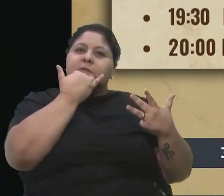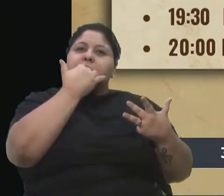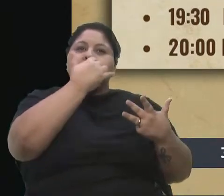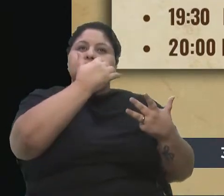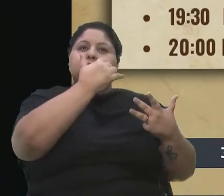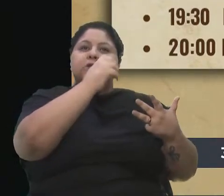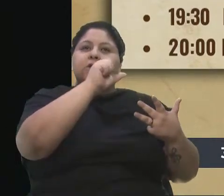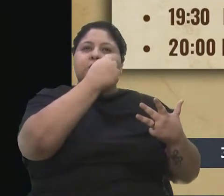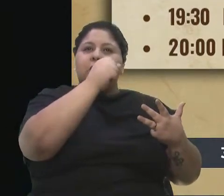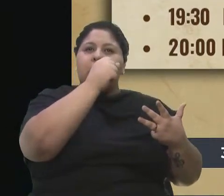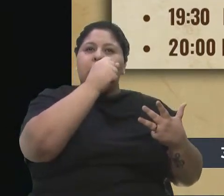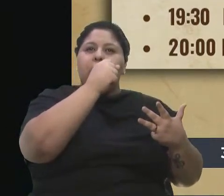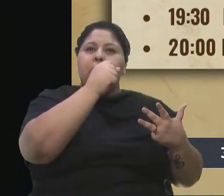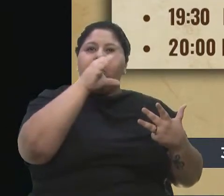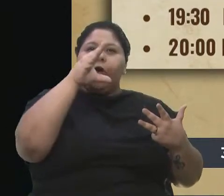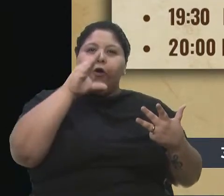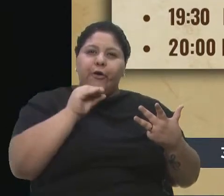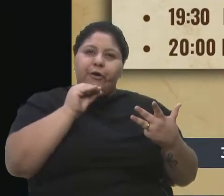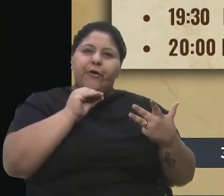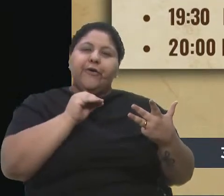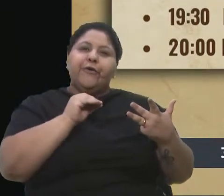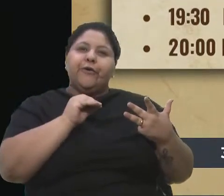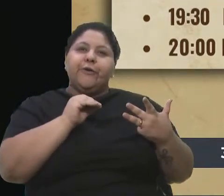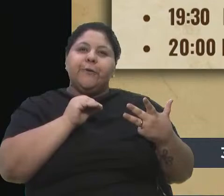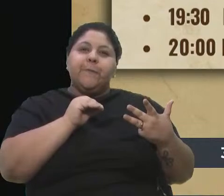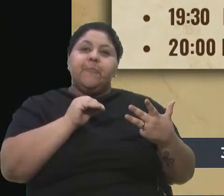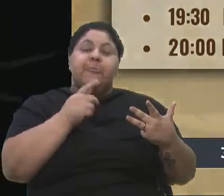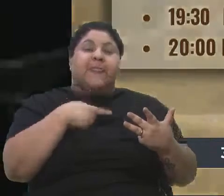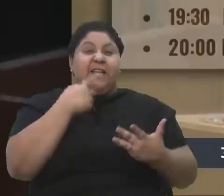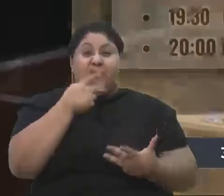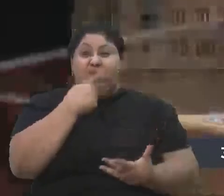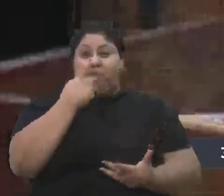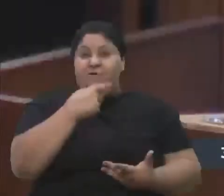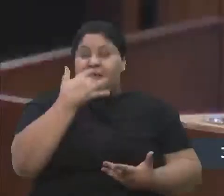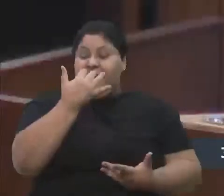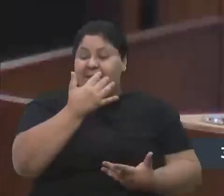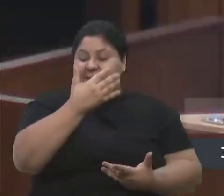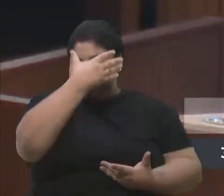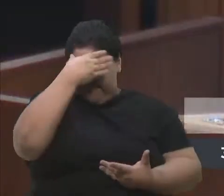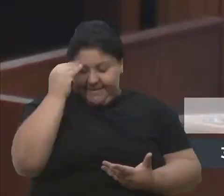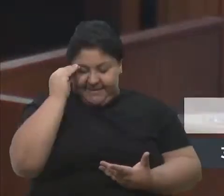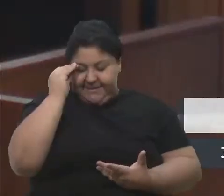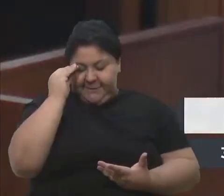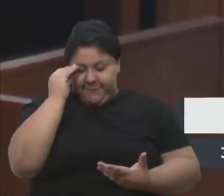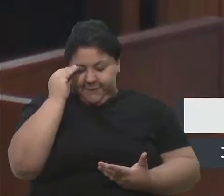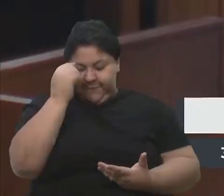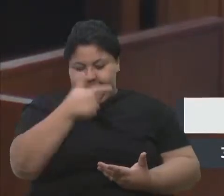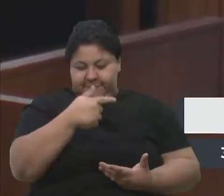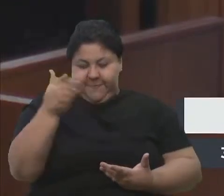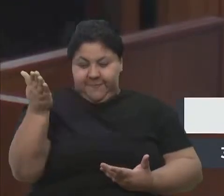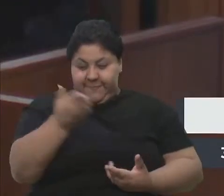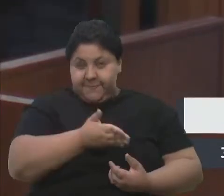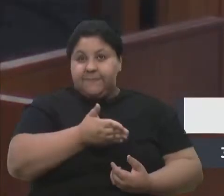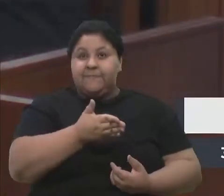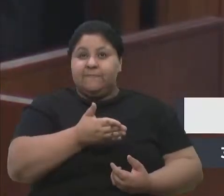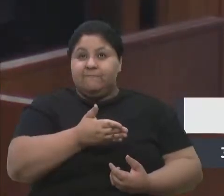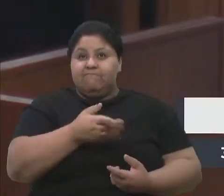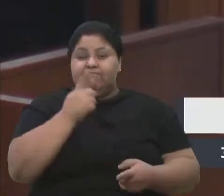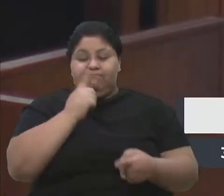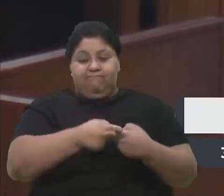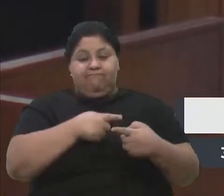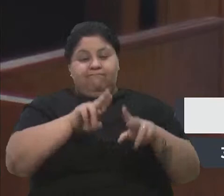espetáculo com Jorge Guedes e família. E eu não falei, eu pulei esse das 7h30, porque é um assunto que eu quero